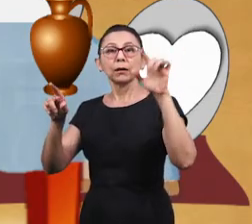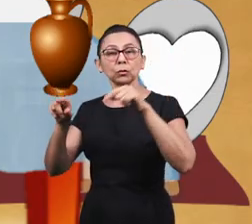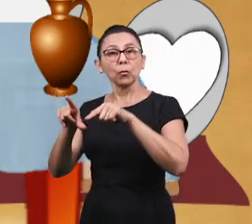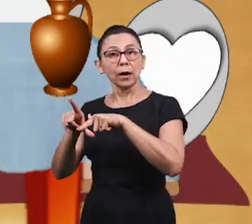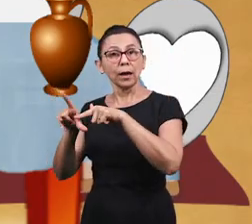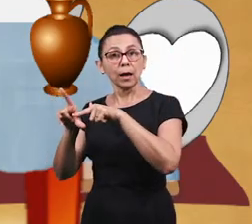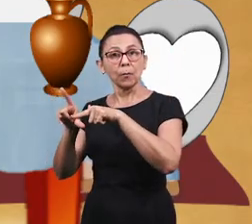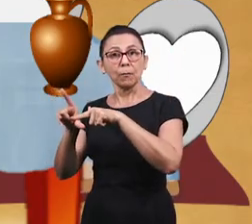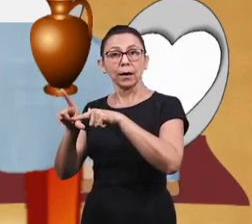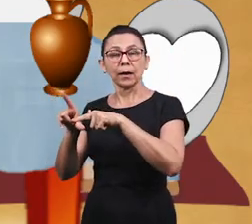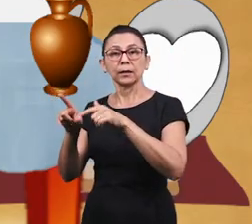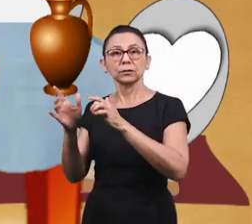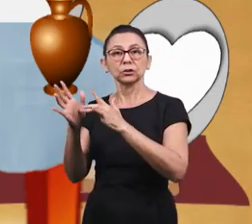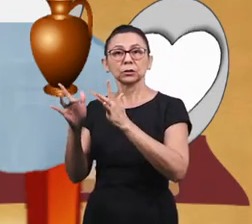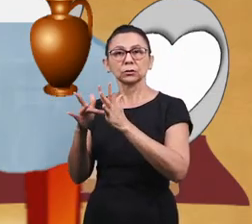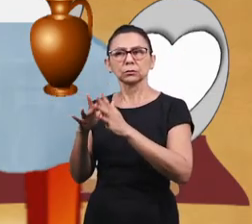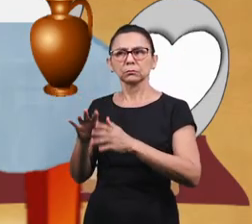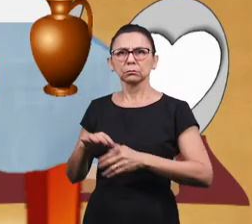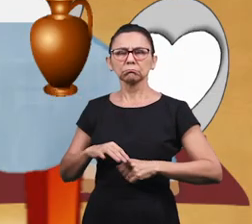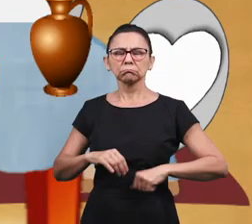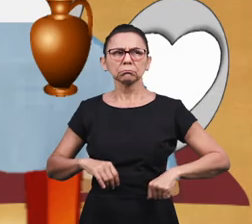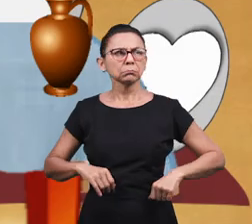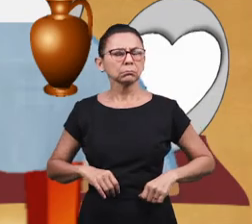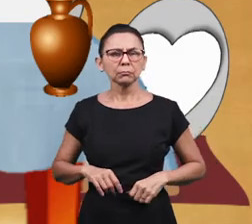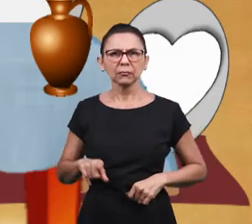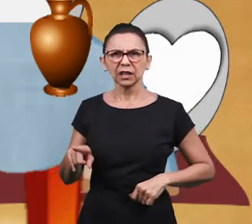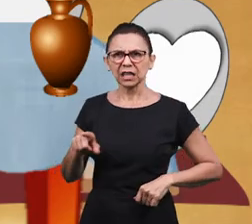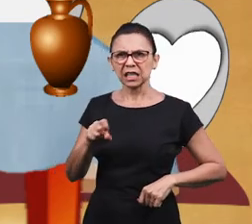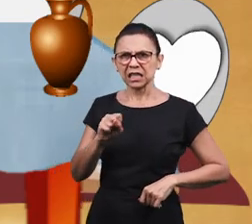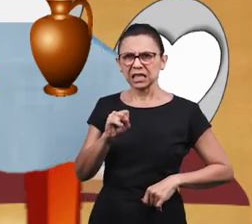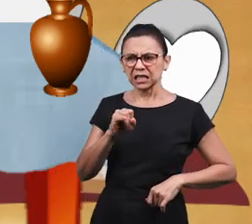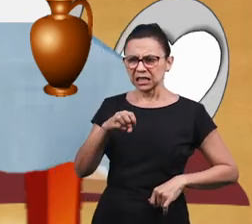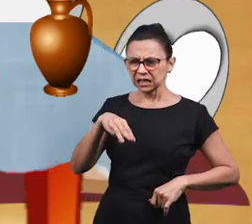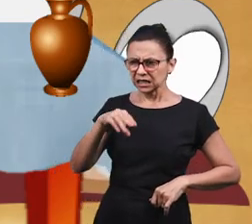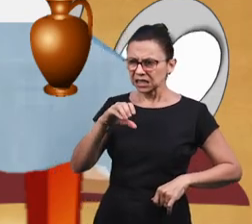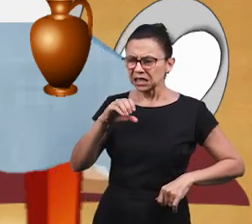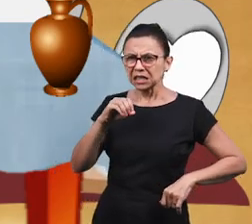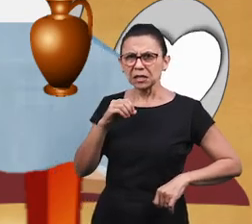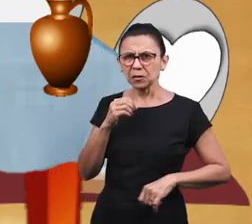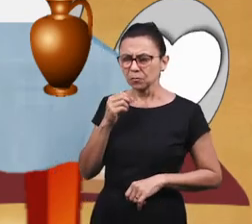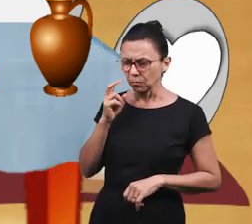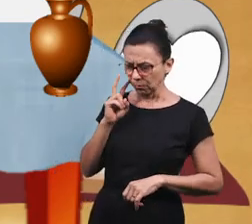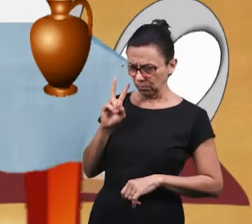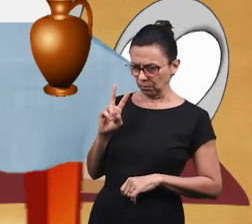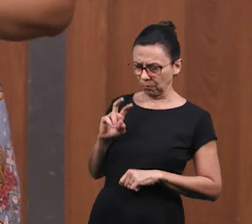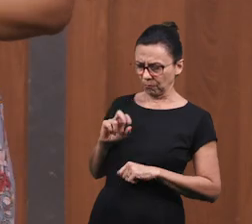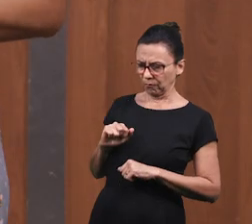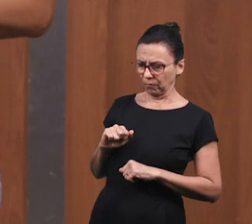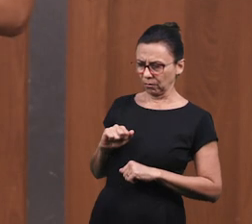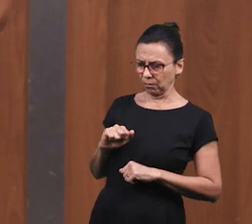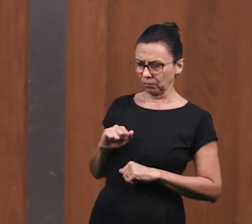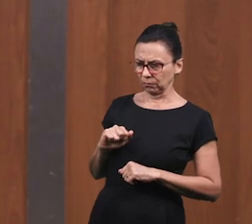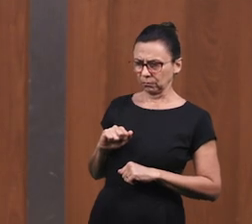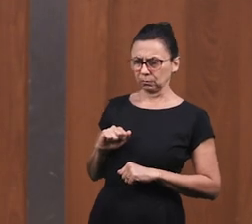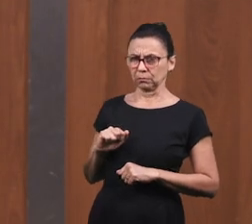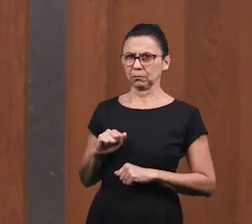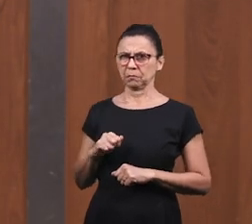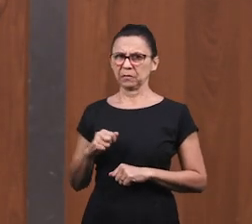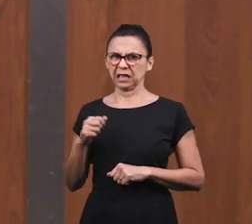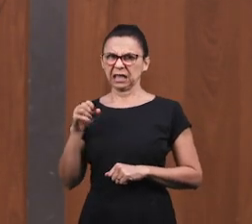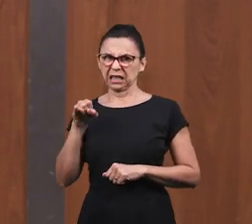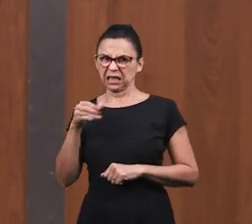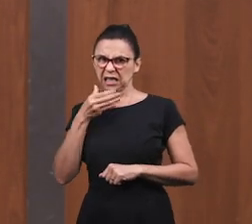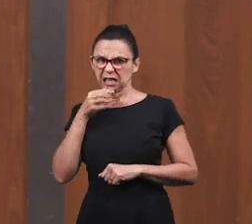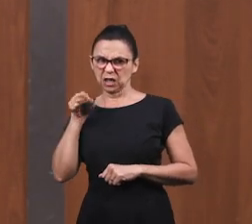Bíblia conta que Simão ficou pensando consigo quando viu aquela situação ali. Se este